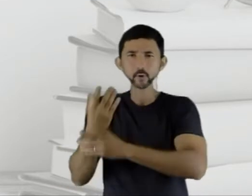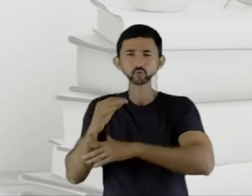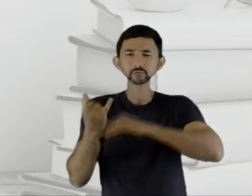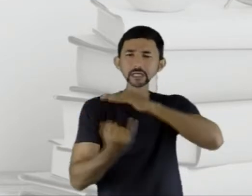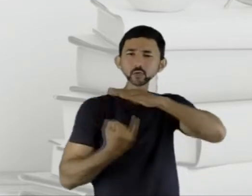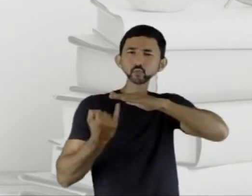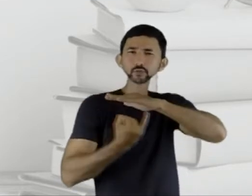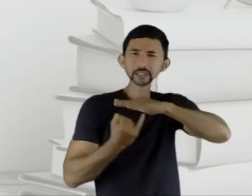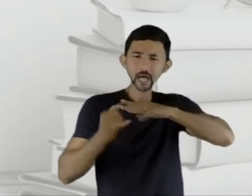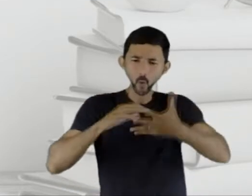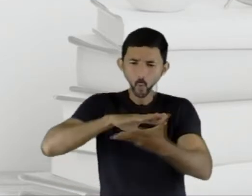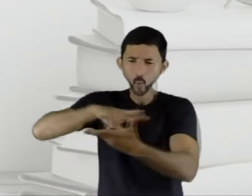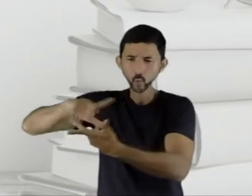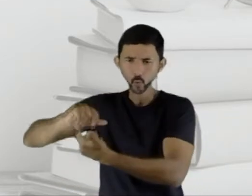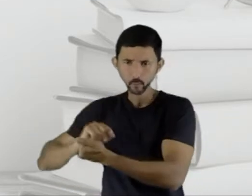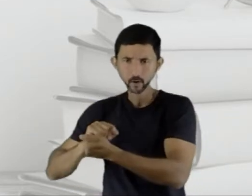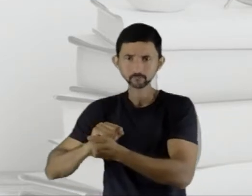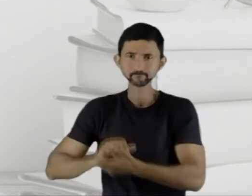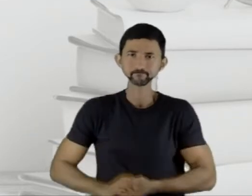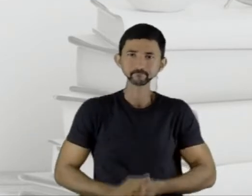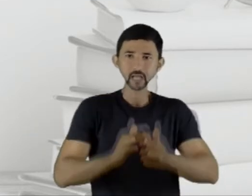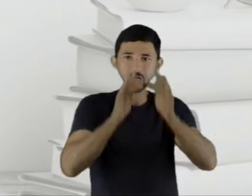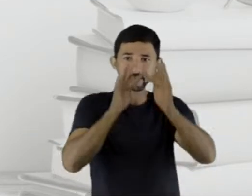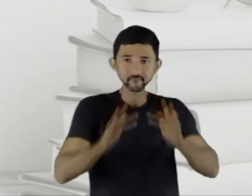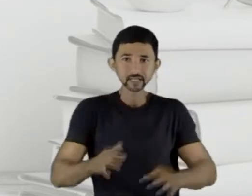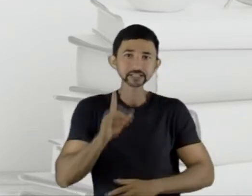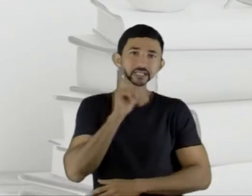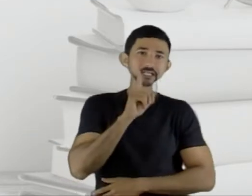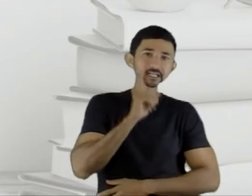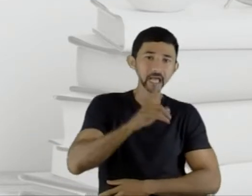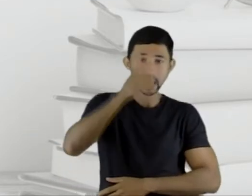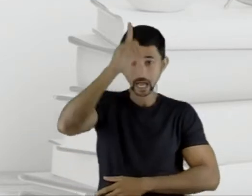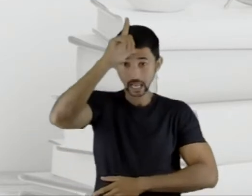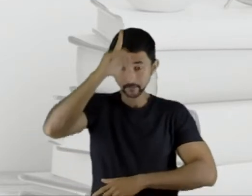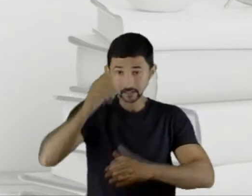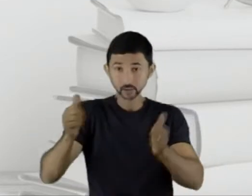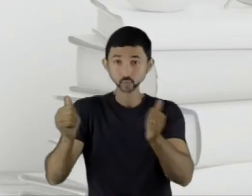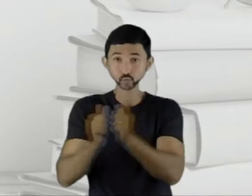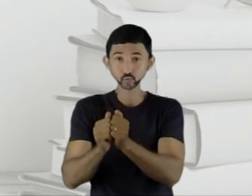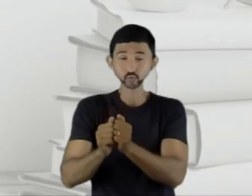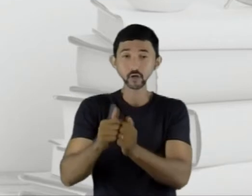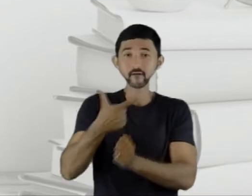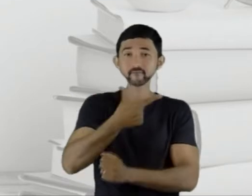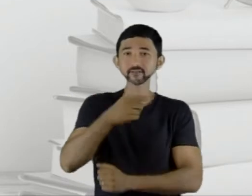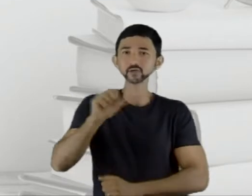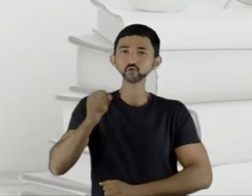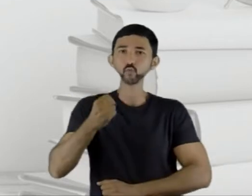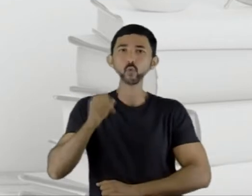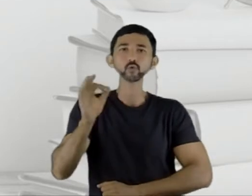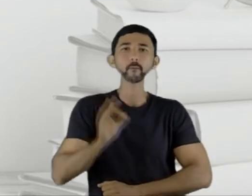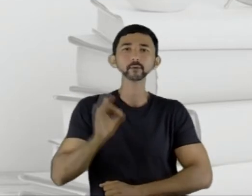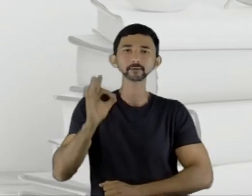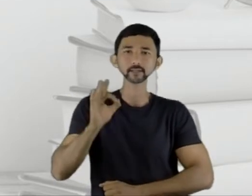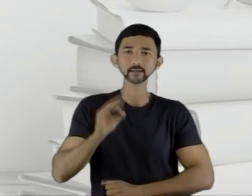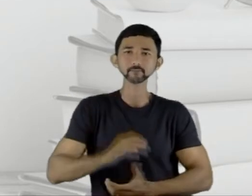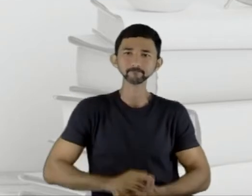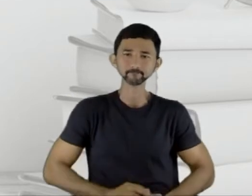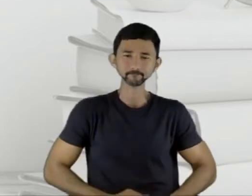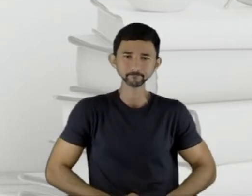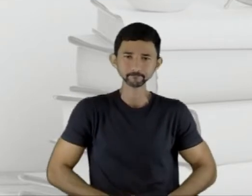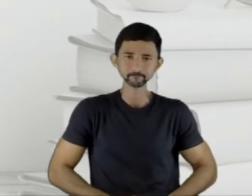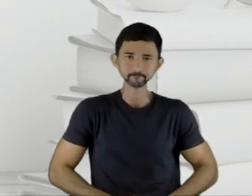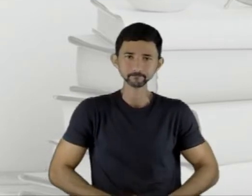industrial global. Enquanto isso, França, Inglaterra e Alemanha juntas detinham 28%